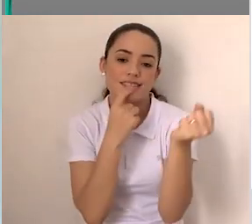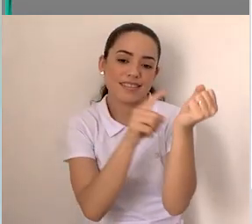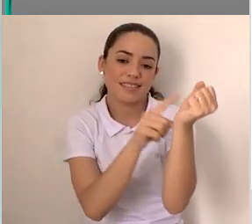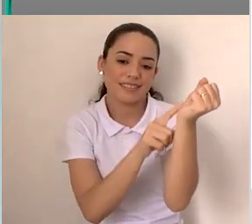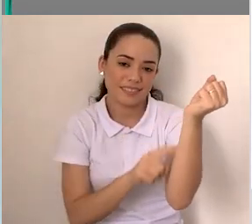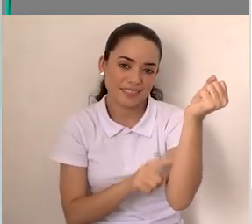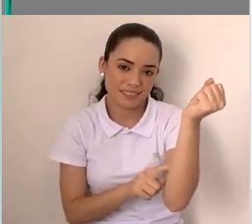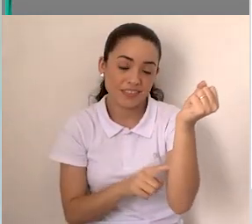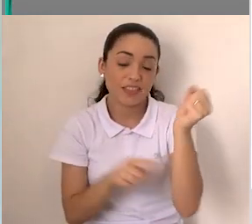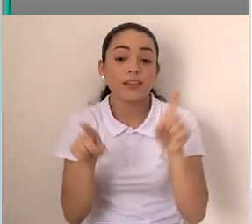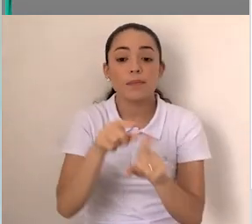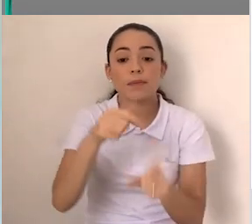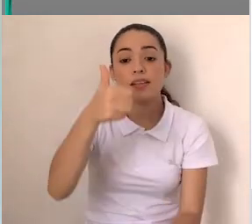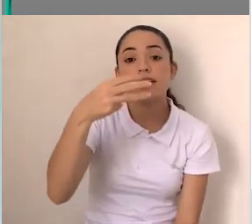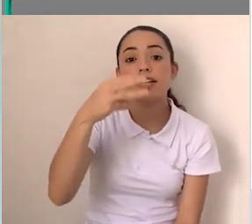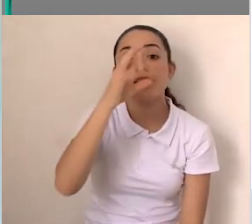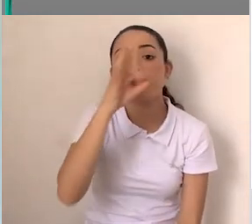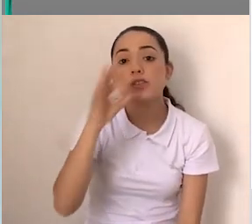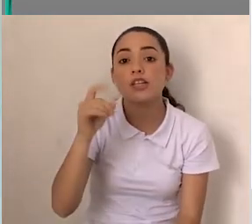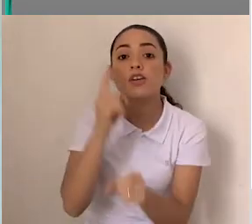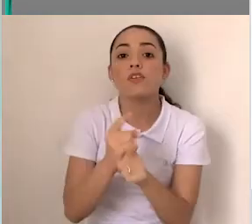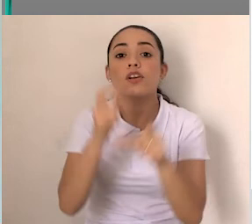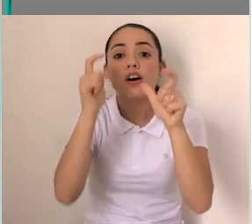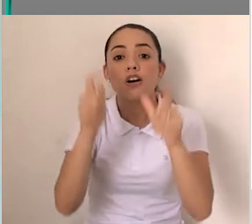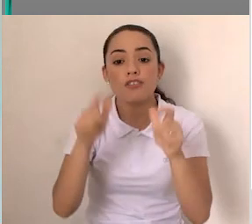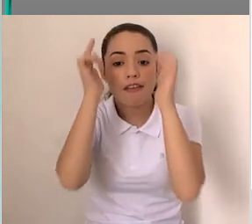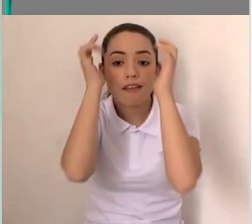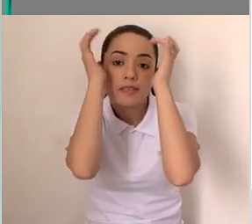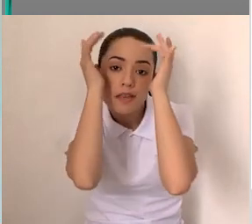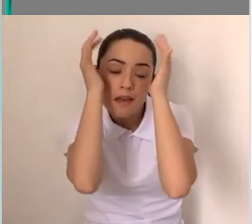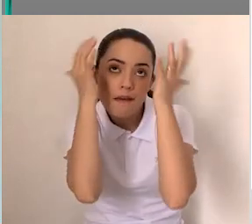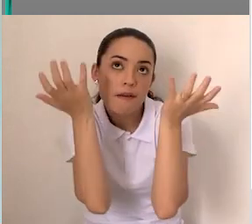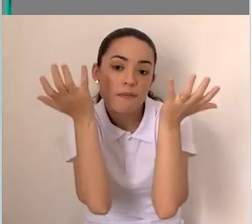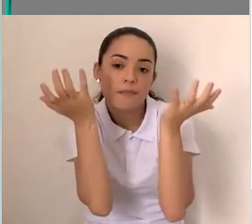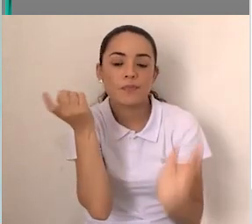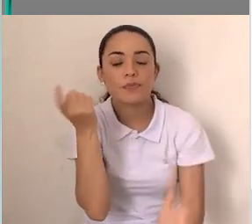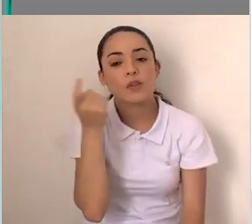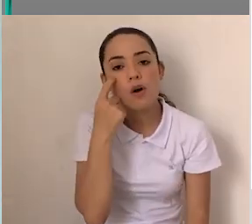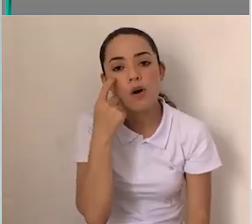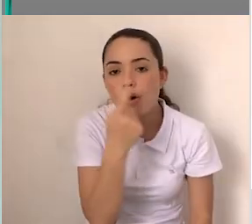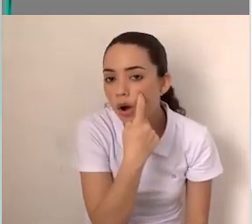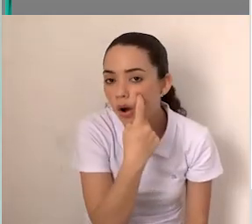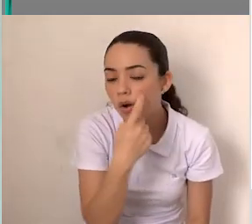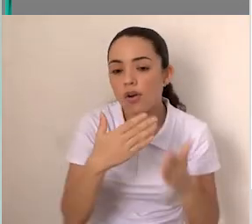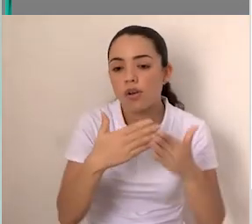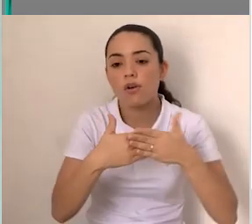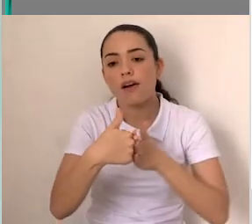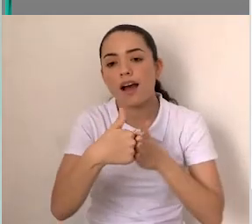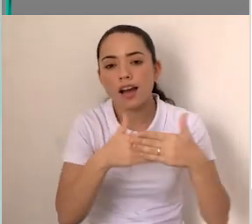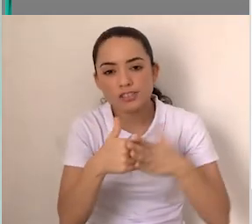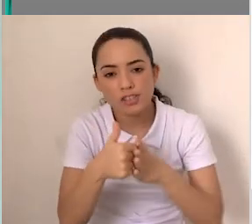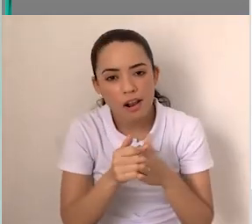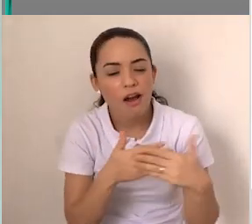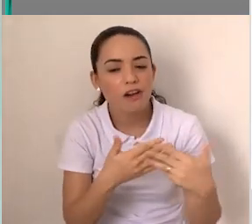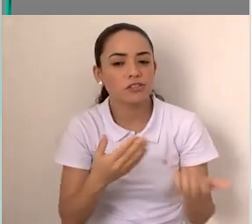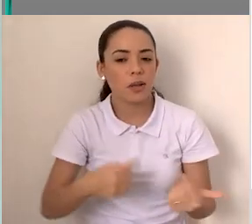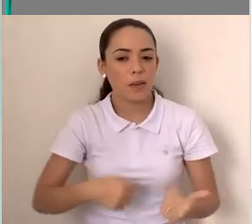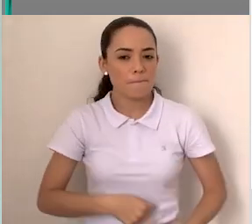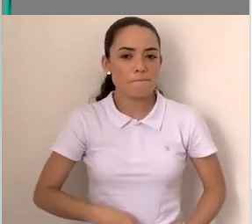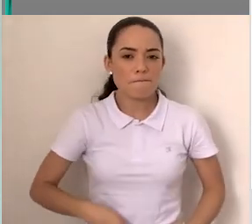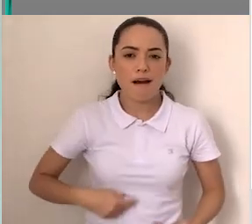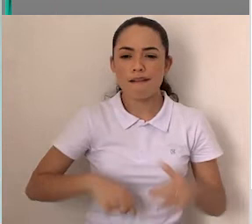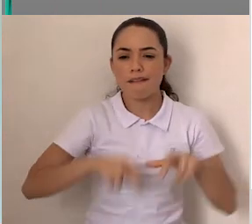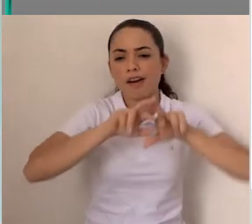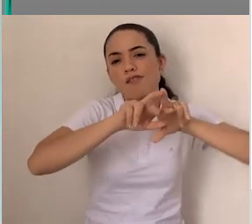fluido intersticial e até 20% é componente do sangue nos vasos sanguíneos, enquanto que